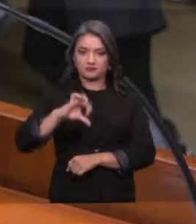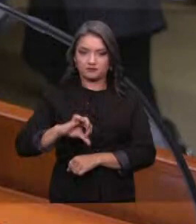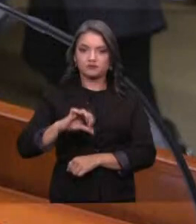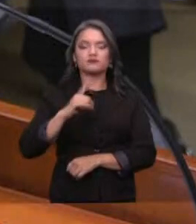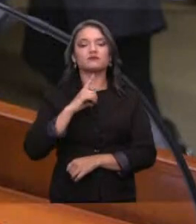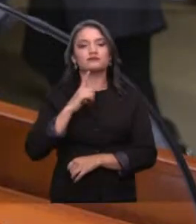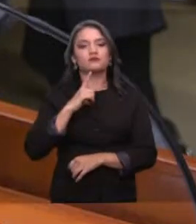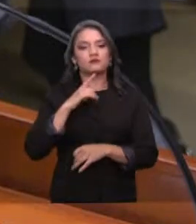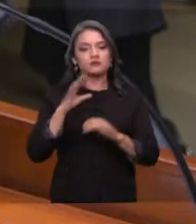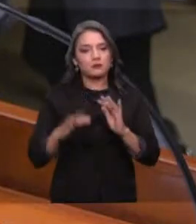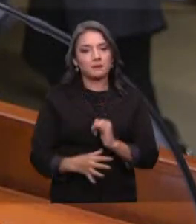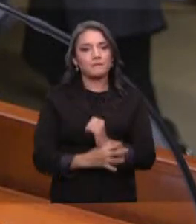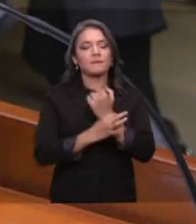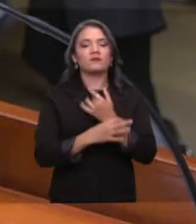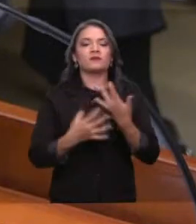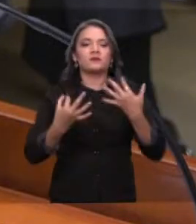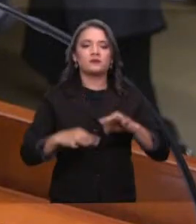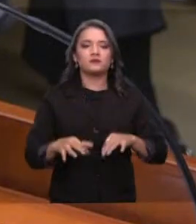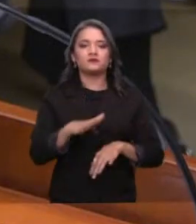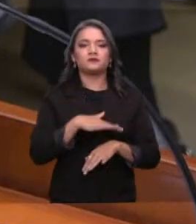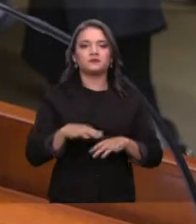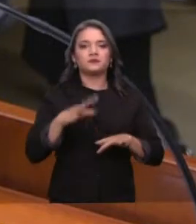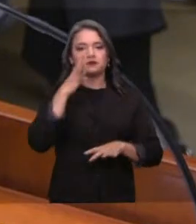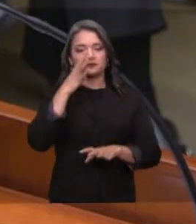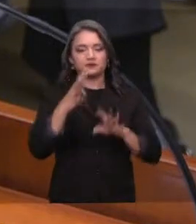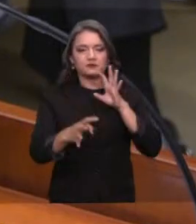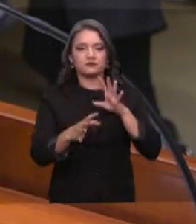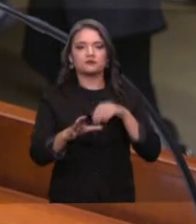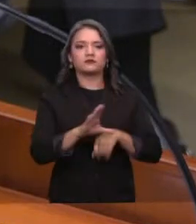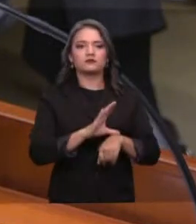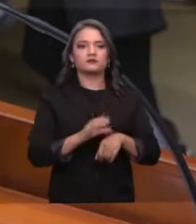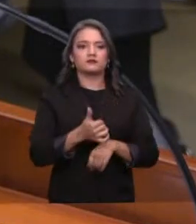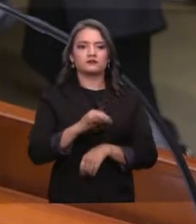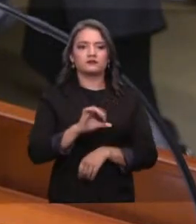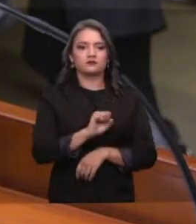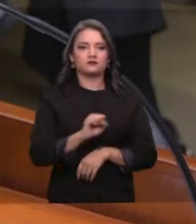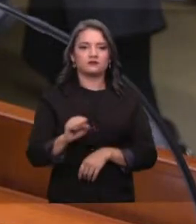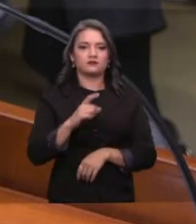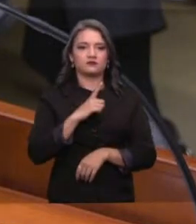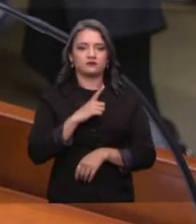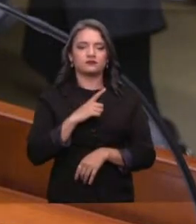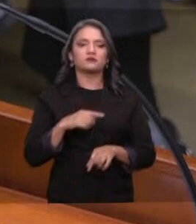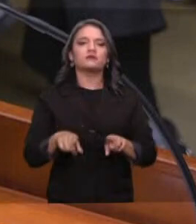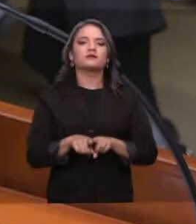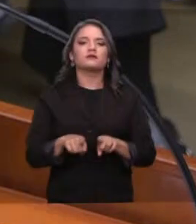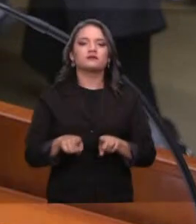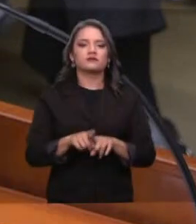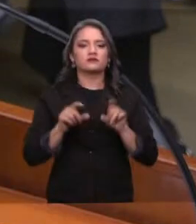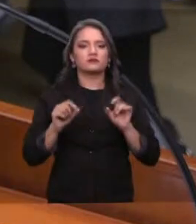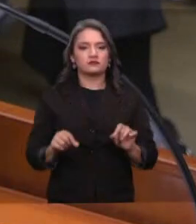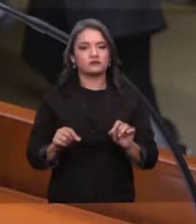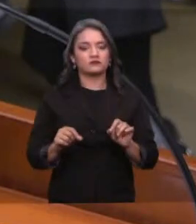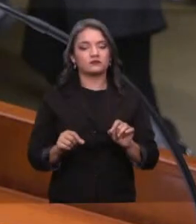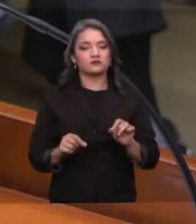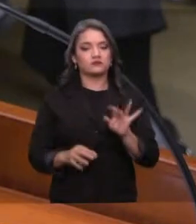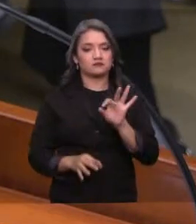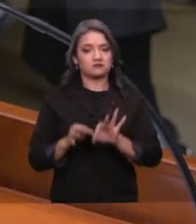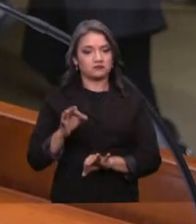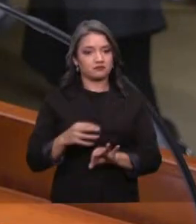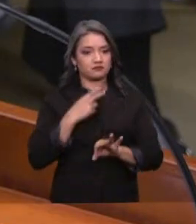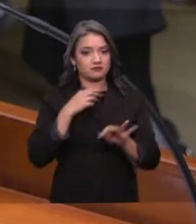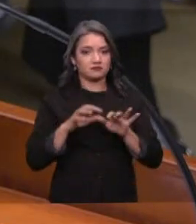ideal acusatório, estabelecido pela Constituição de 88. A unicidade e a indivisibilidade da jurisdição